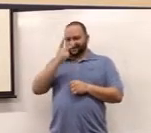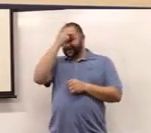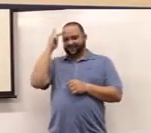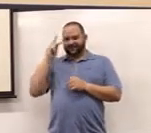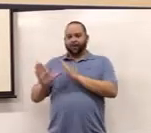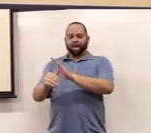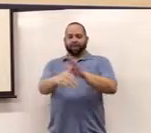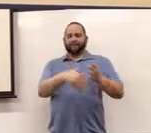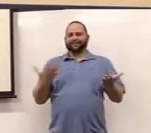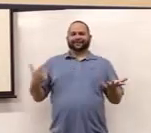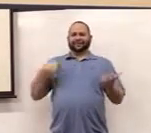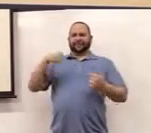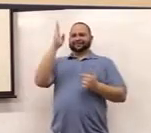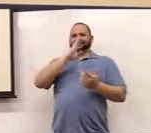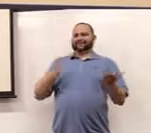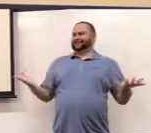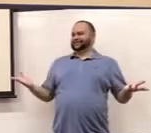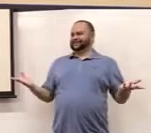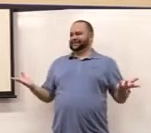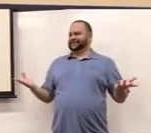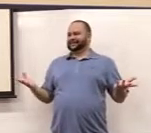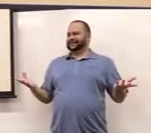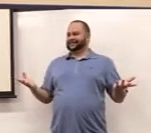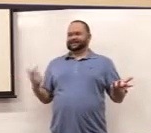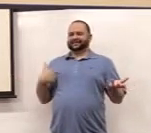mandar. Uai, por que não?